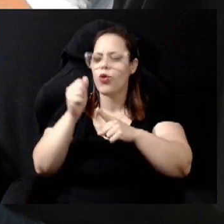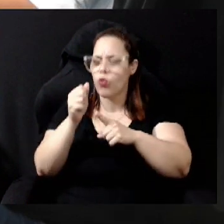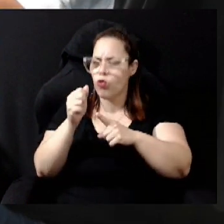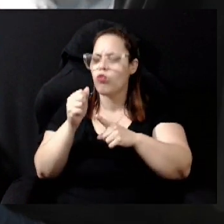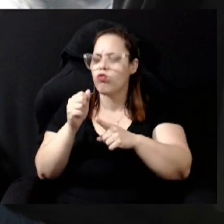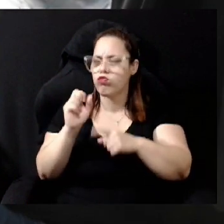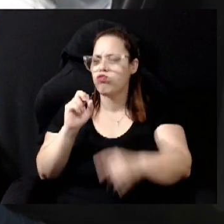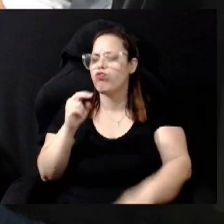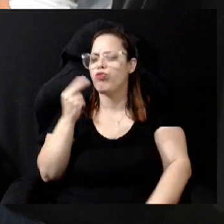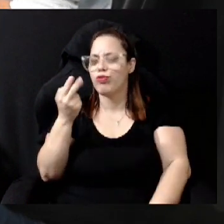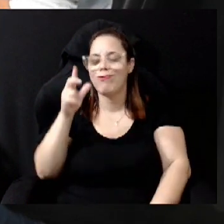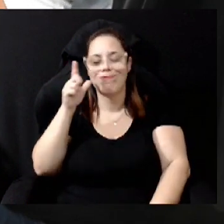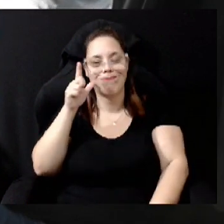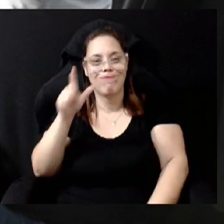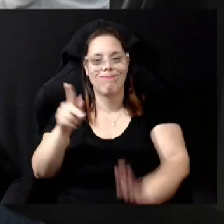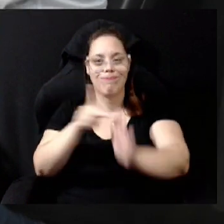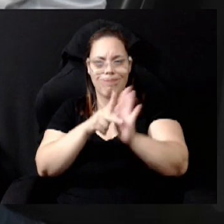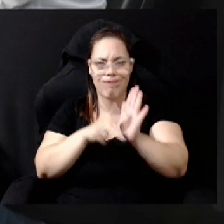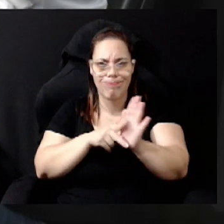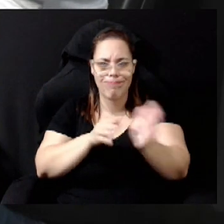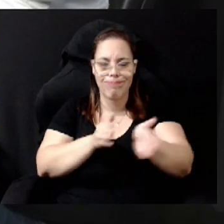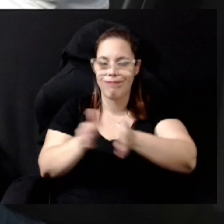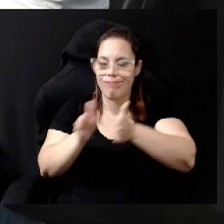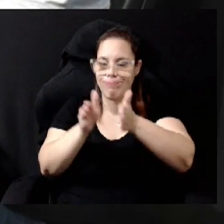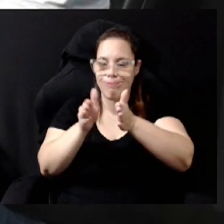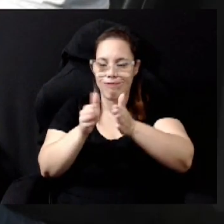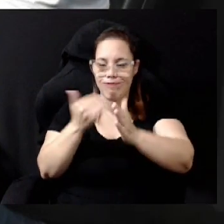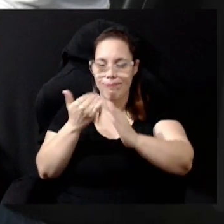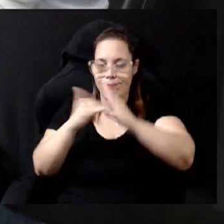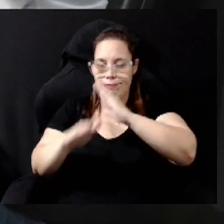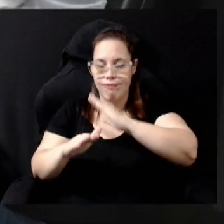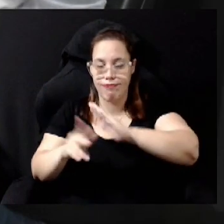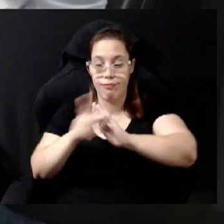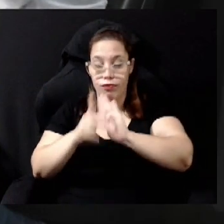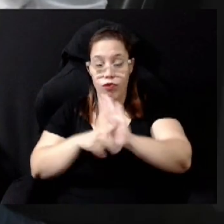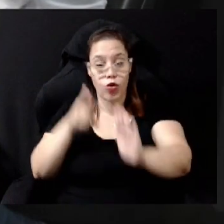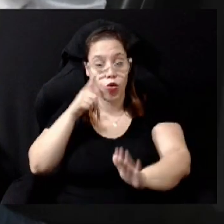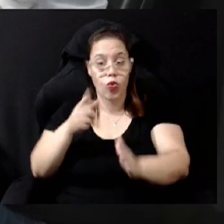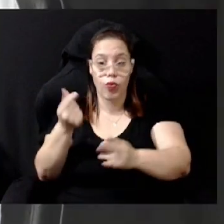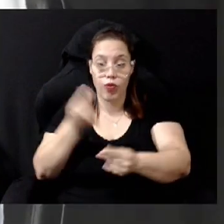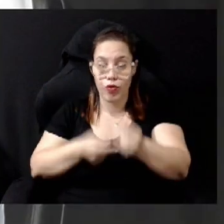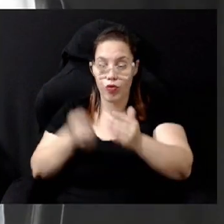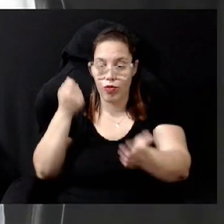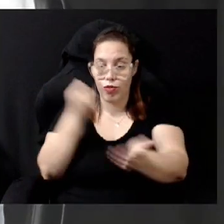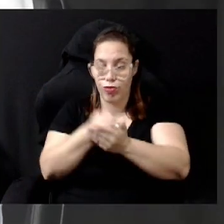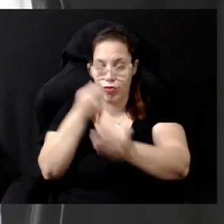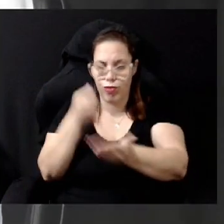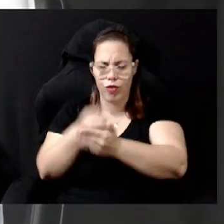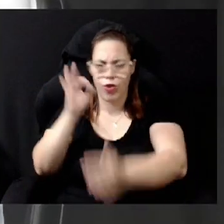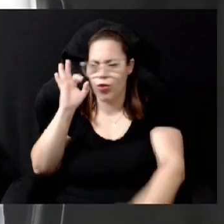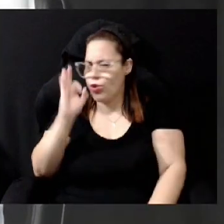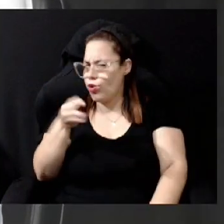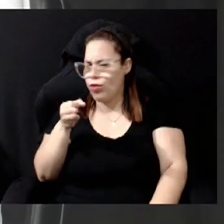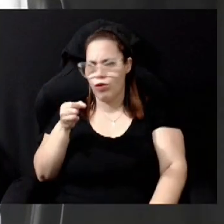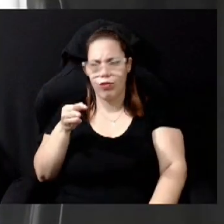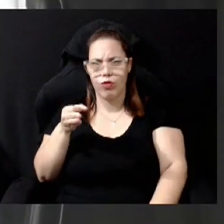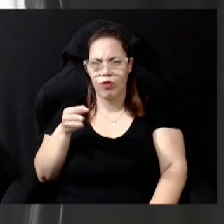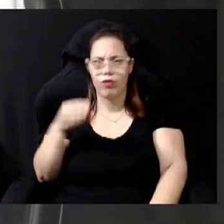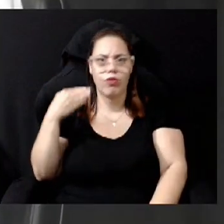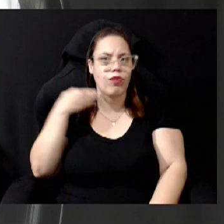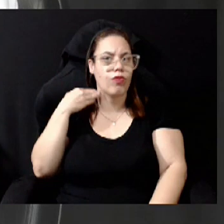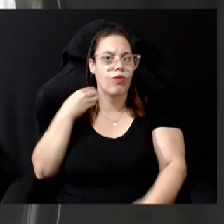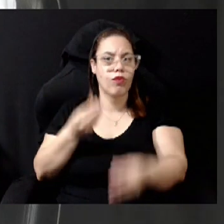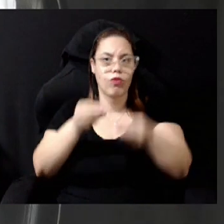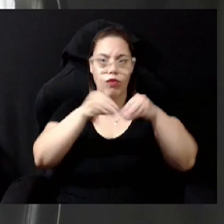conseguimos o projeto, encaminhamos o projeto, conseguimos a verba, ou seja, já estava tudo certo para que os bancos depositassem